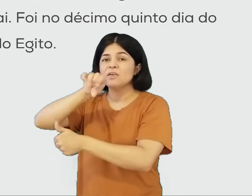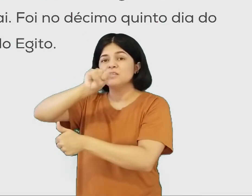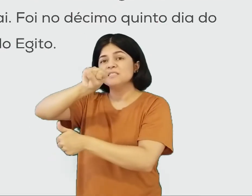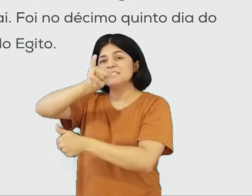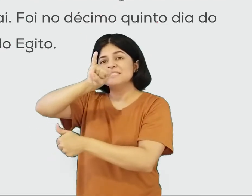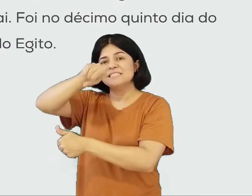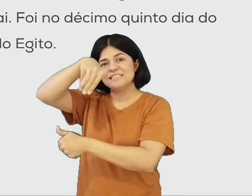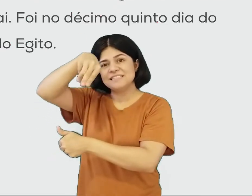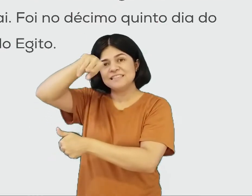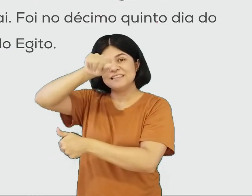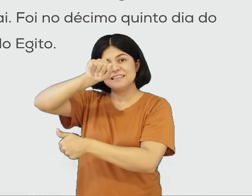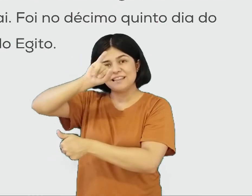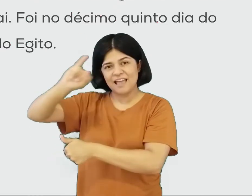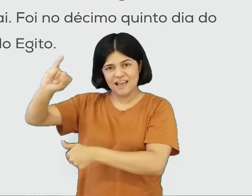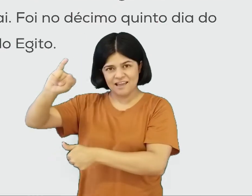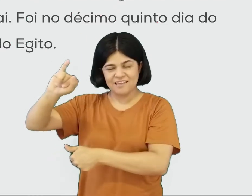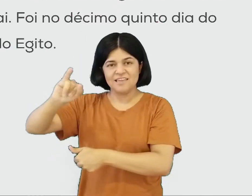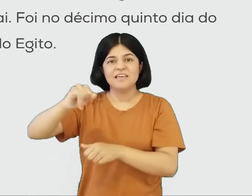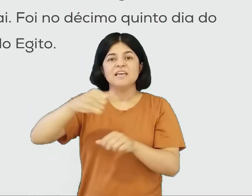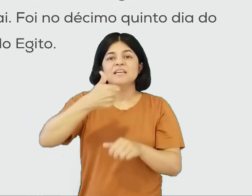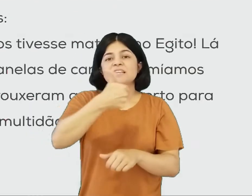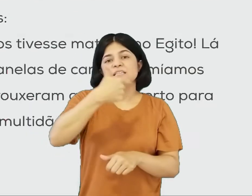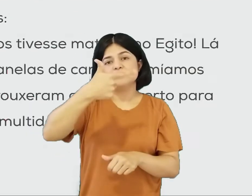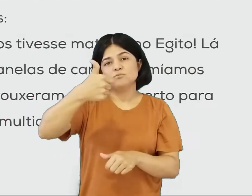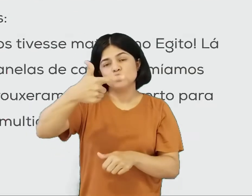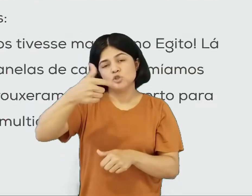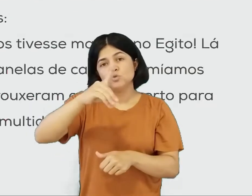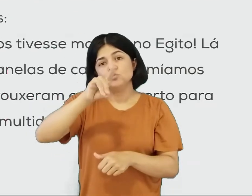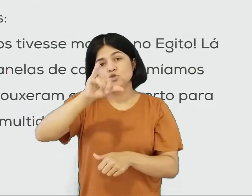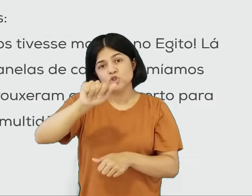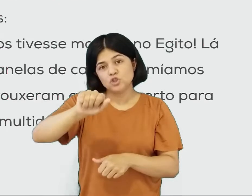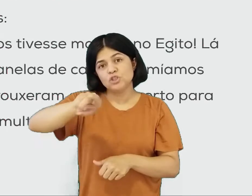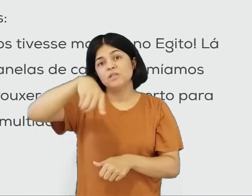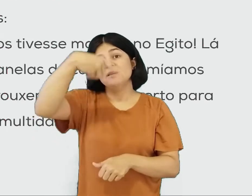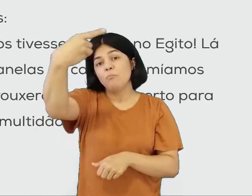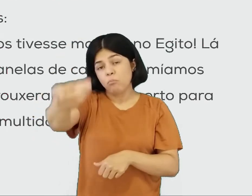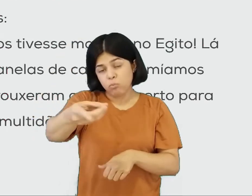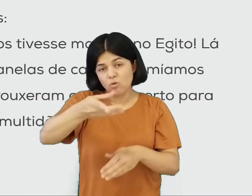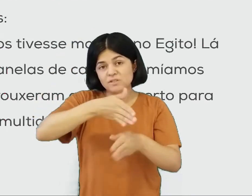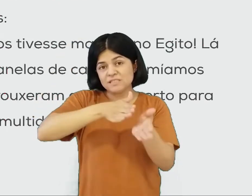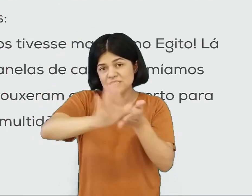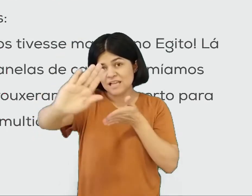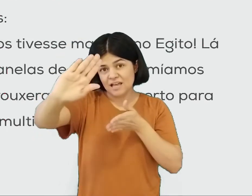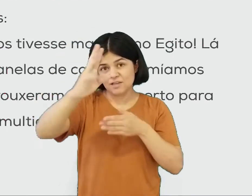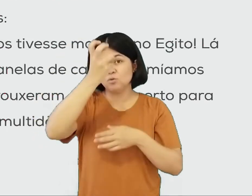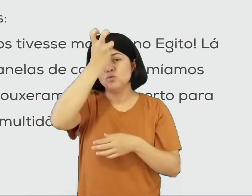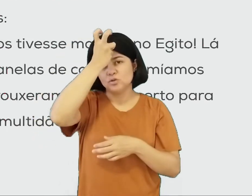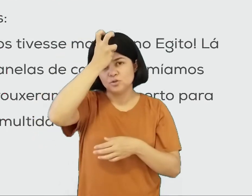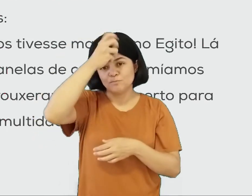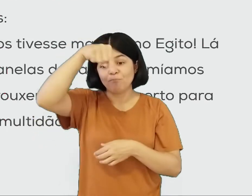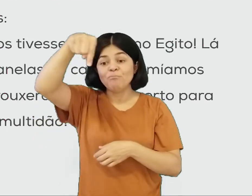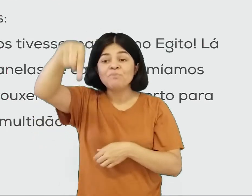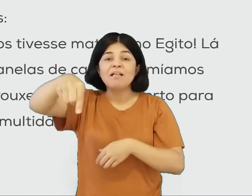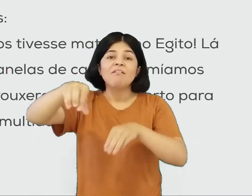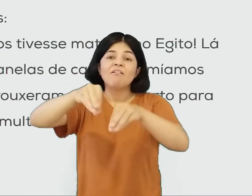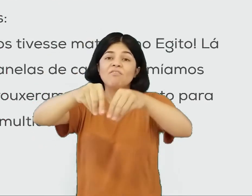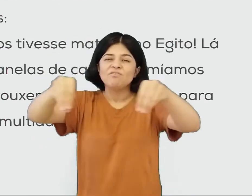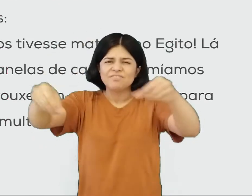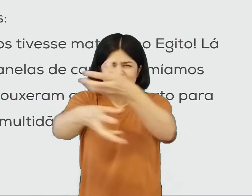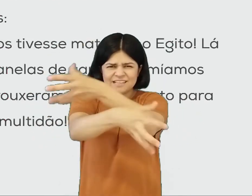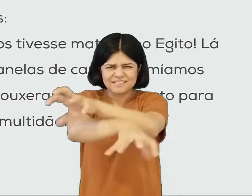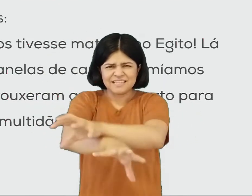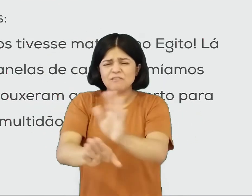dia do 2º mês depois que saíram do Egito. No deserto, toda a comunidade de